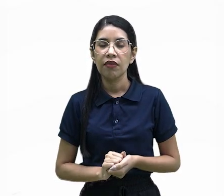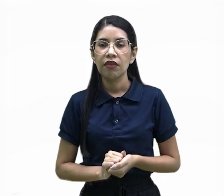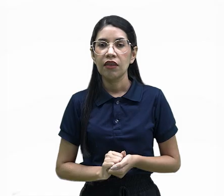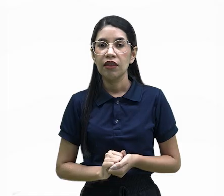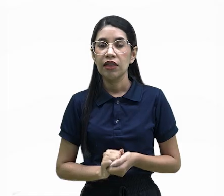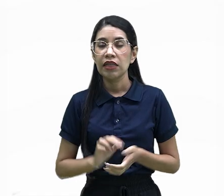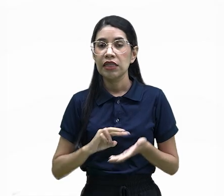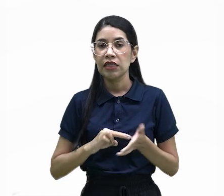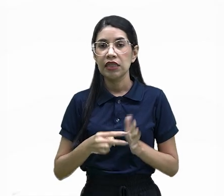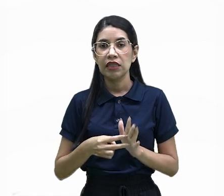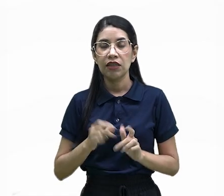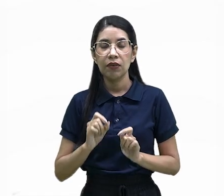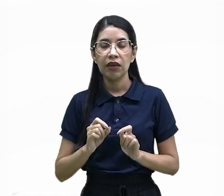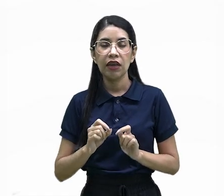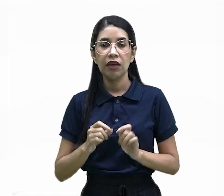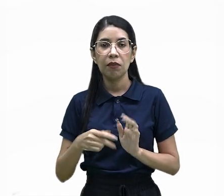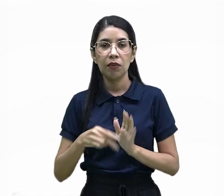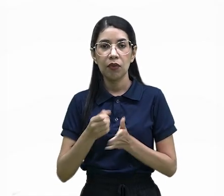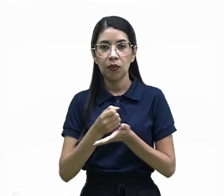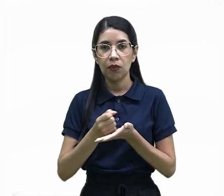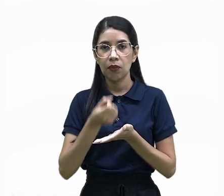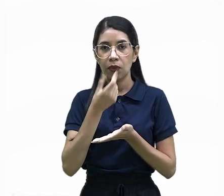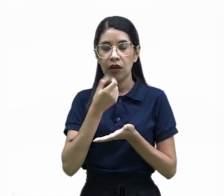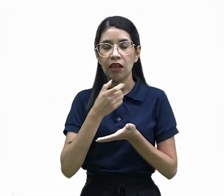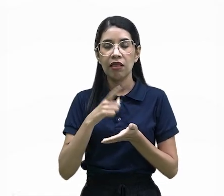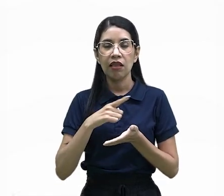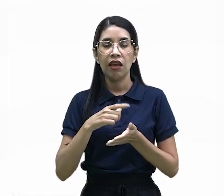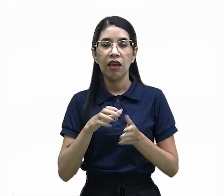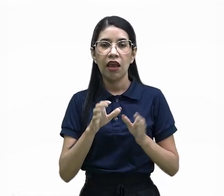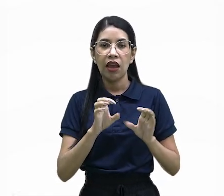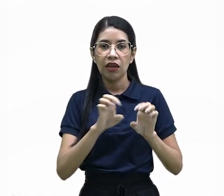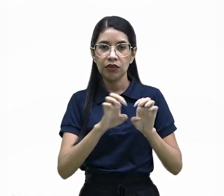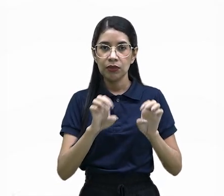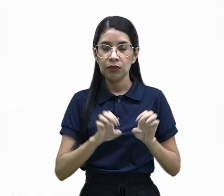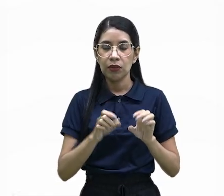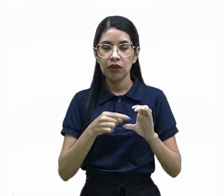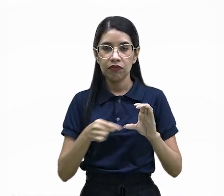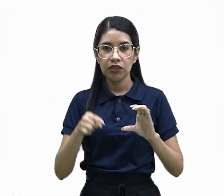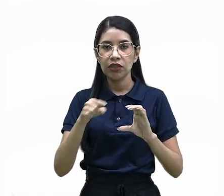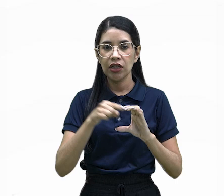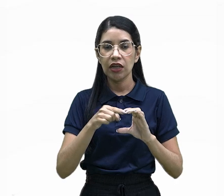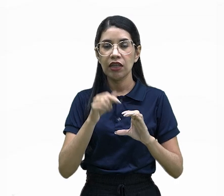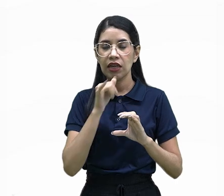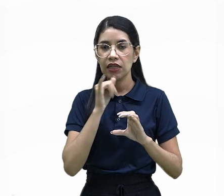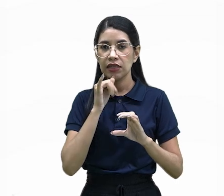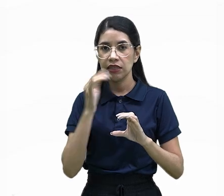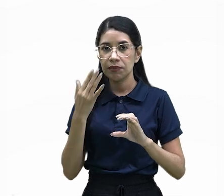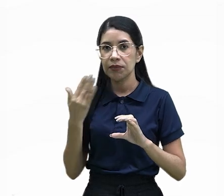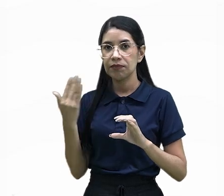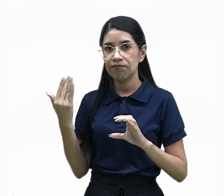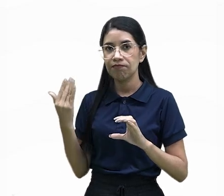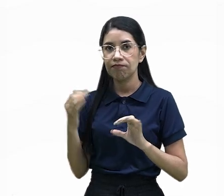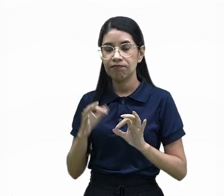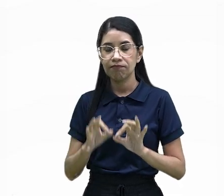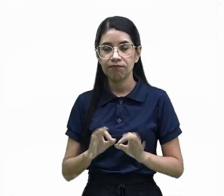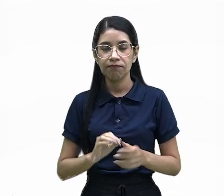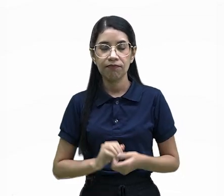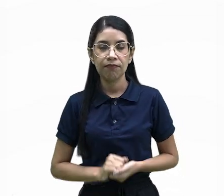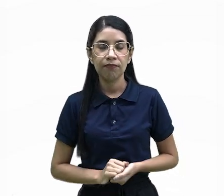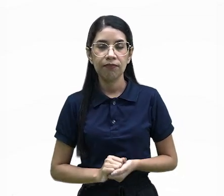dizer que a gente tem aí na penicilina regiões de cadeia fechada. Vocês estão vendo? Eu vou apontar aqui para vocês,